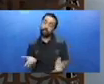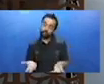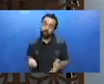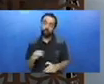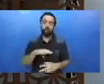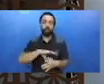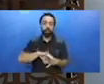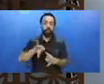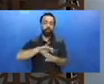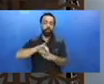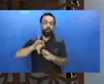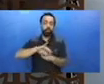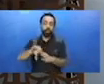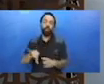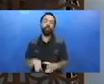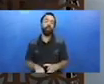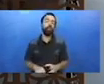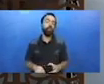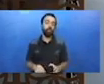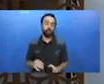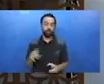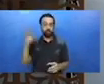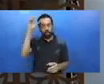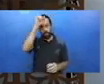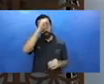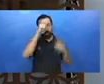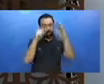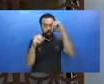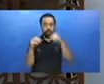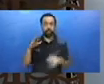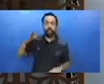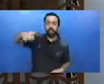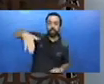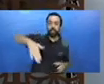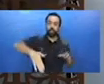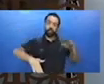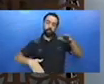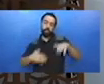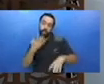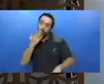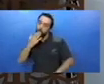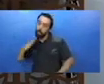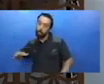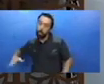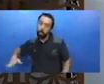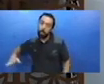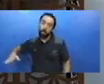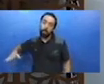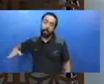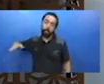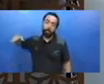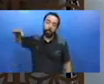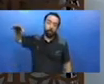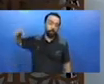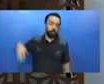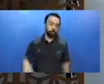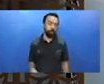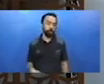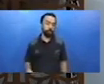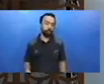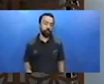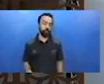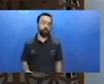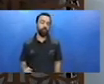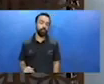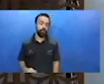desde criança, das primeiras infâncias. Por quê? Dessa forma você vai ficando melhor com o passar do tempo. E lembrando que a natação, ela é, assim